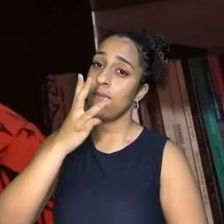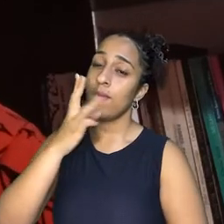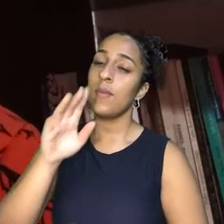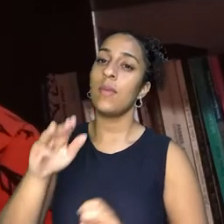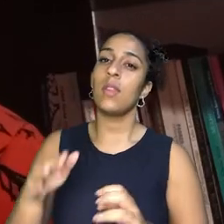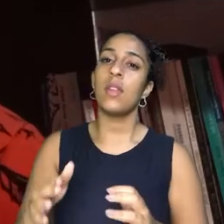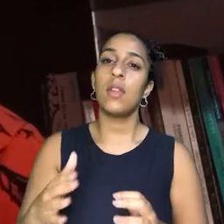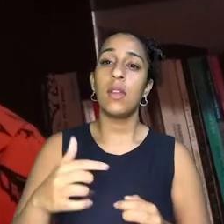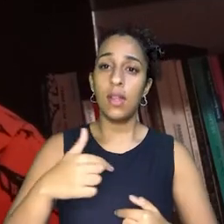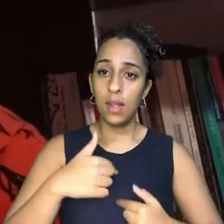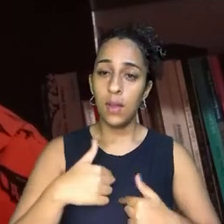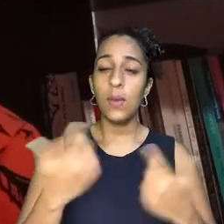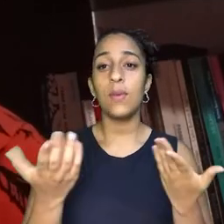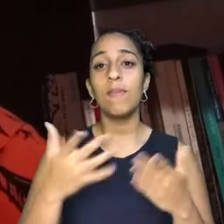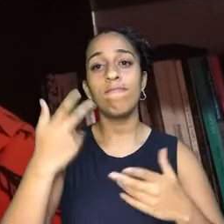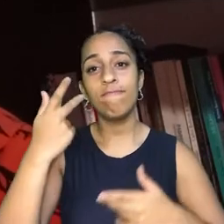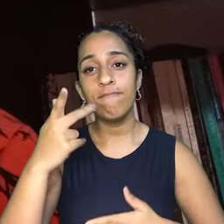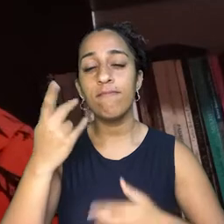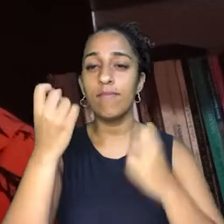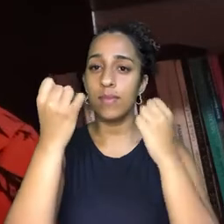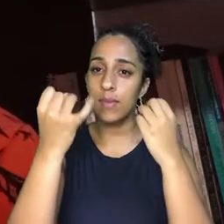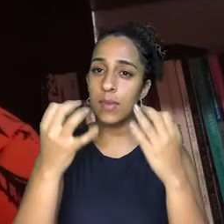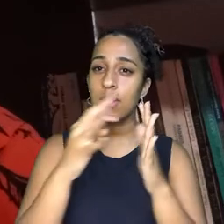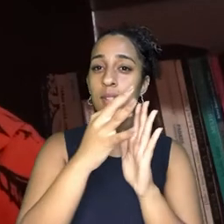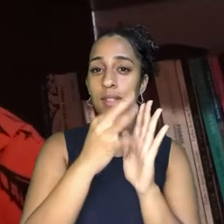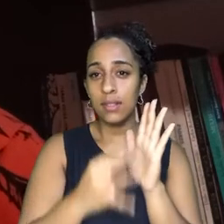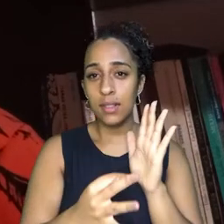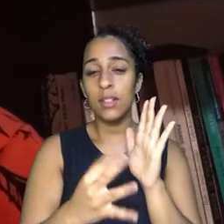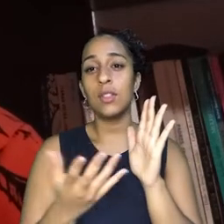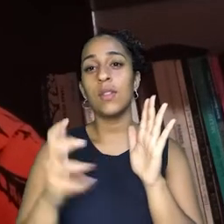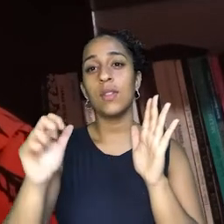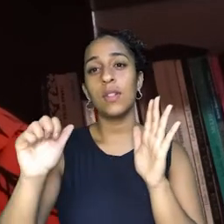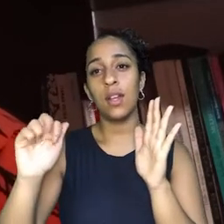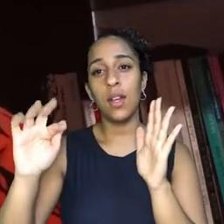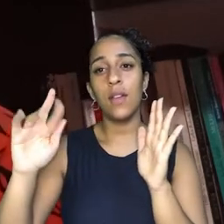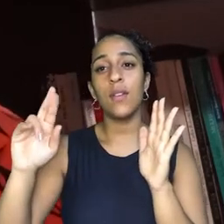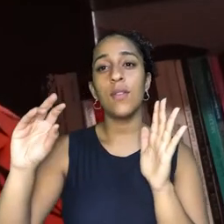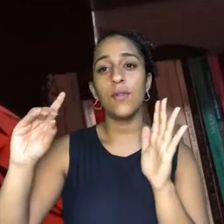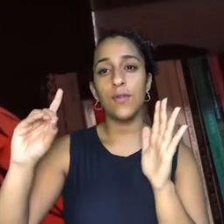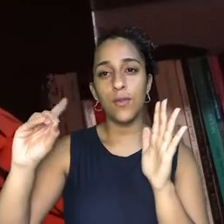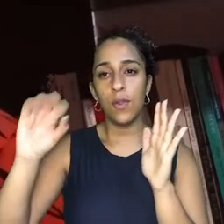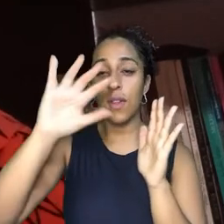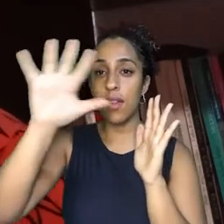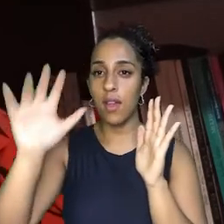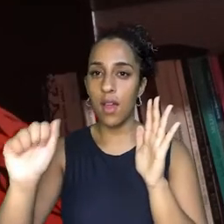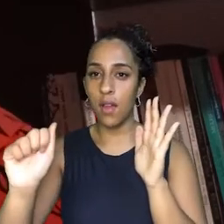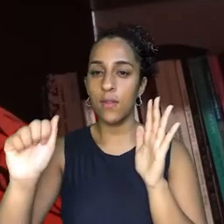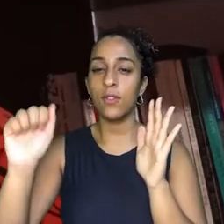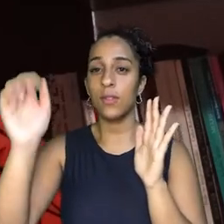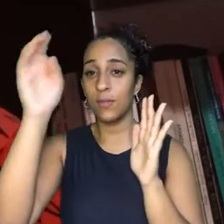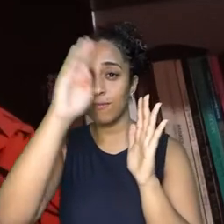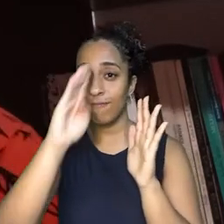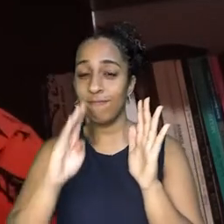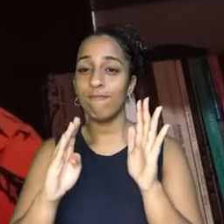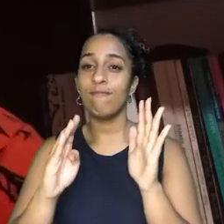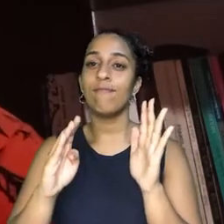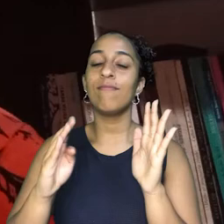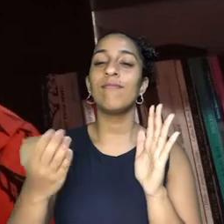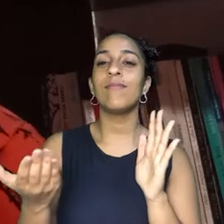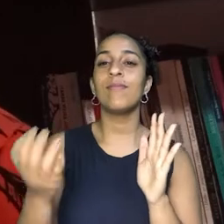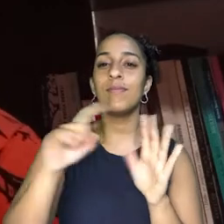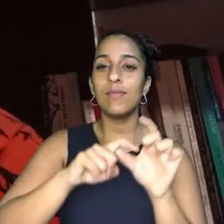são essas as minhas contribuições a partir do texto afrodescendência afrodescendente e independência do Brasil